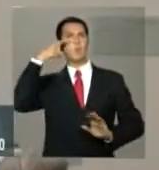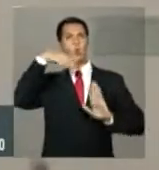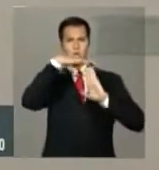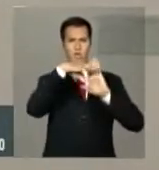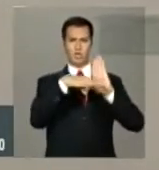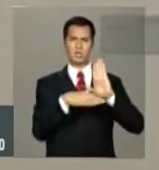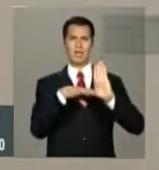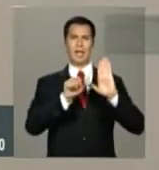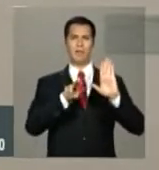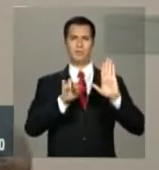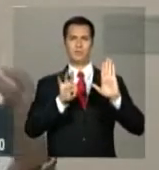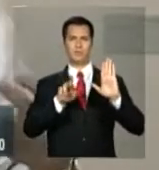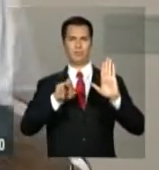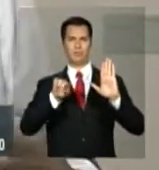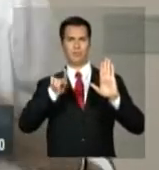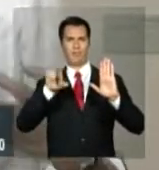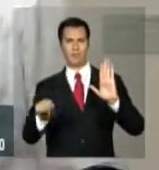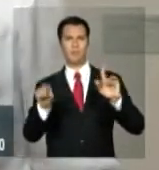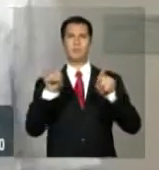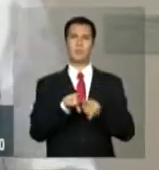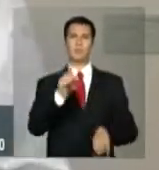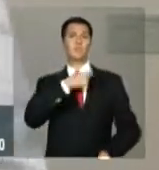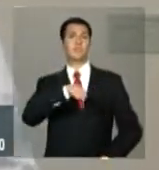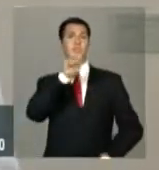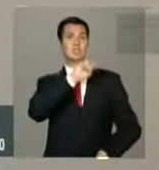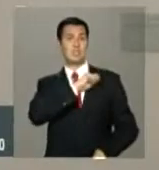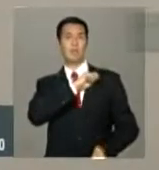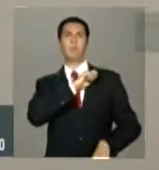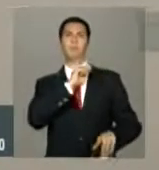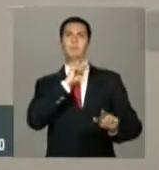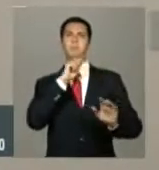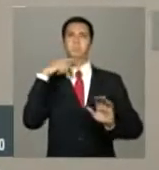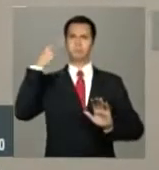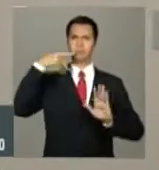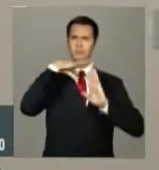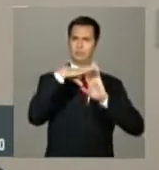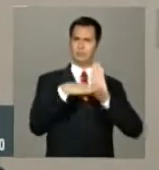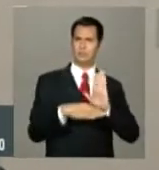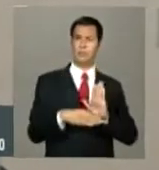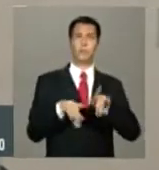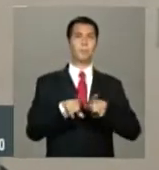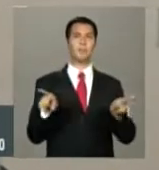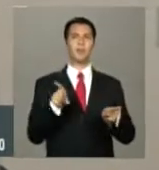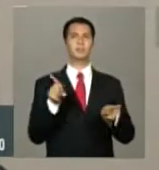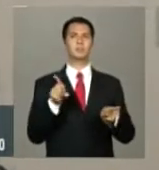ou de consolidação fiscal e não ter associado a elas políticas de